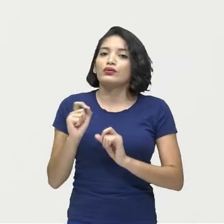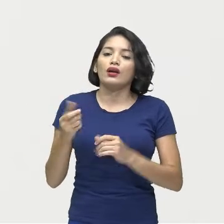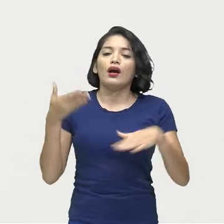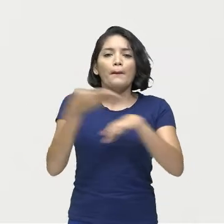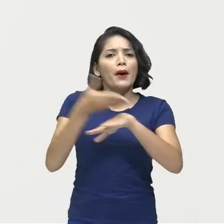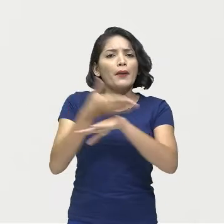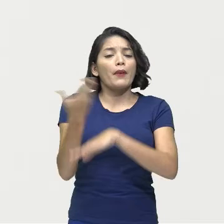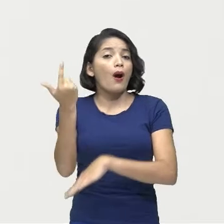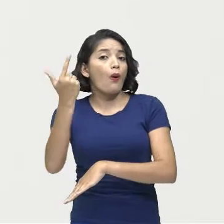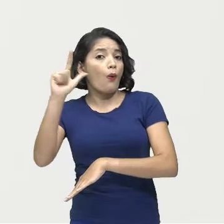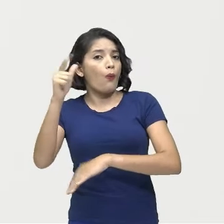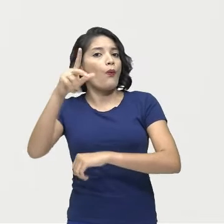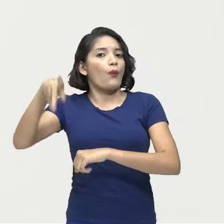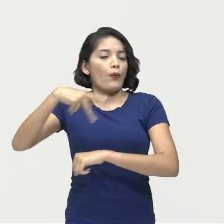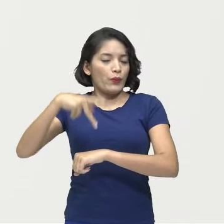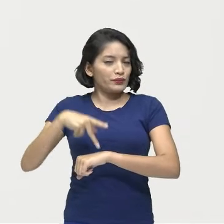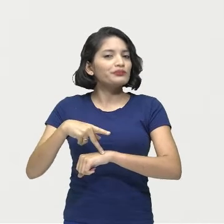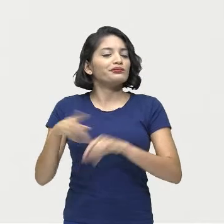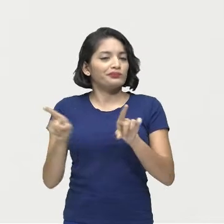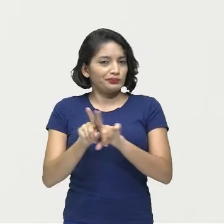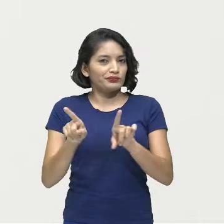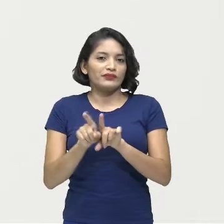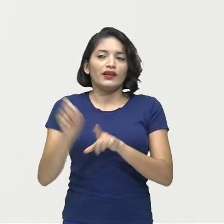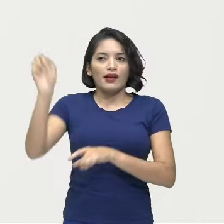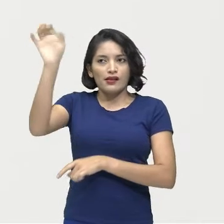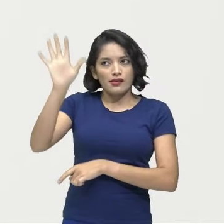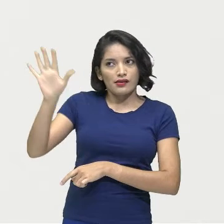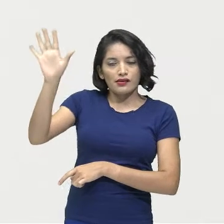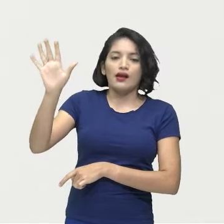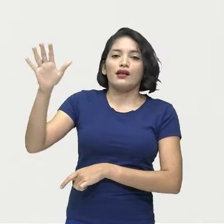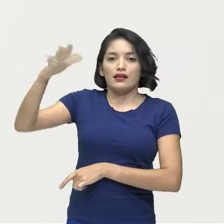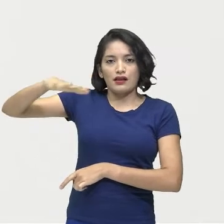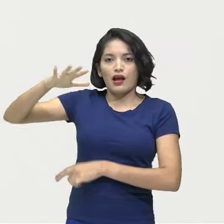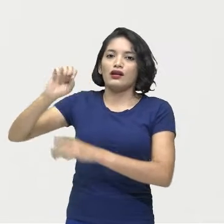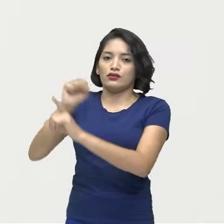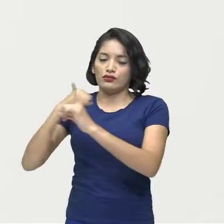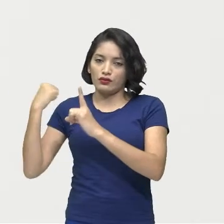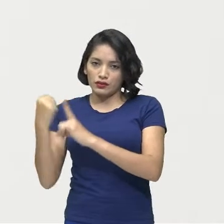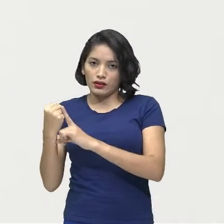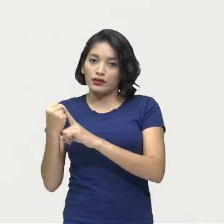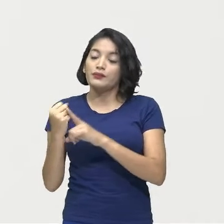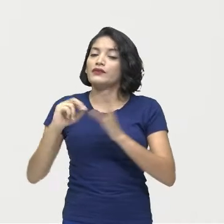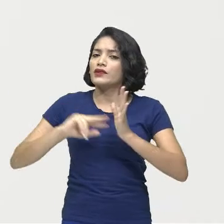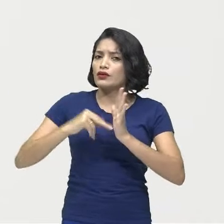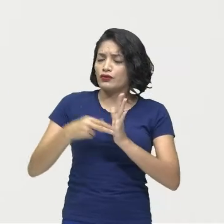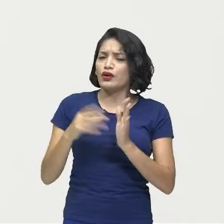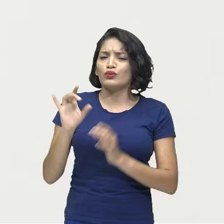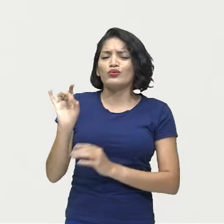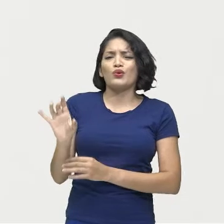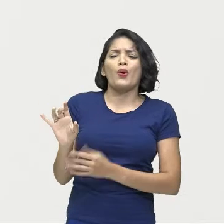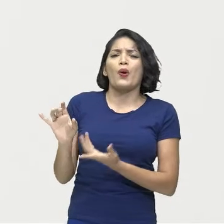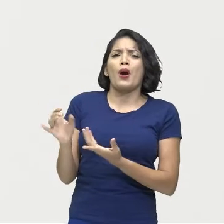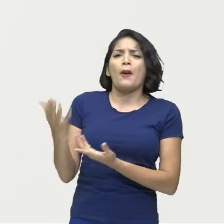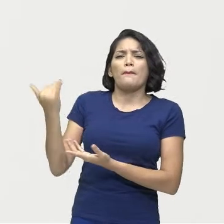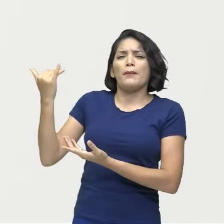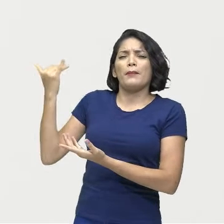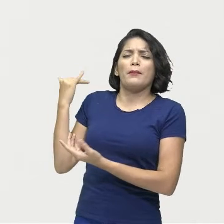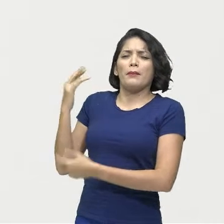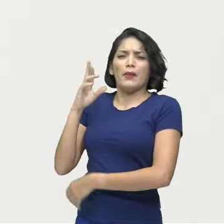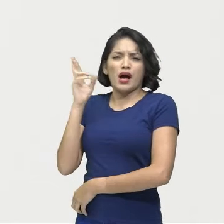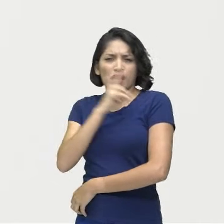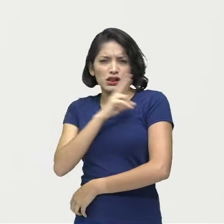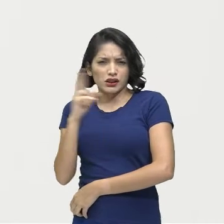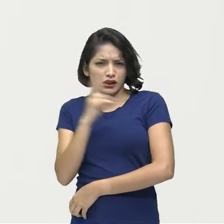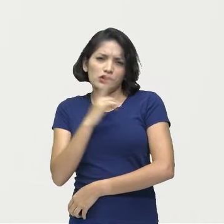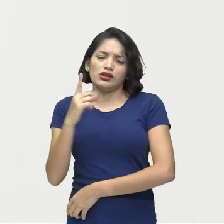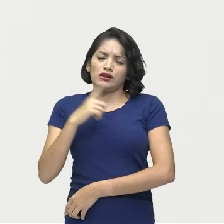outros países, tá, da região dentro do sistema socialista. Ou seja, não era só aquela antiga Rússia que